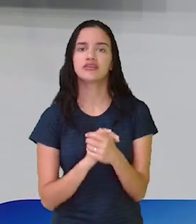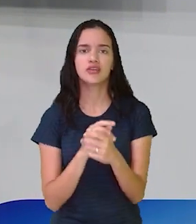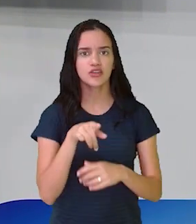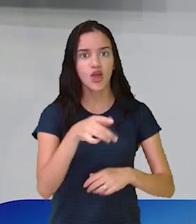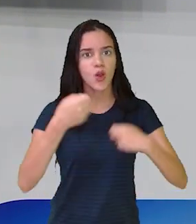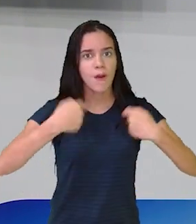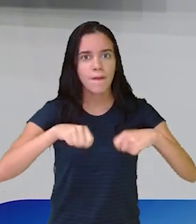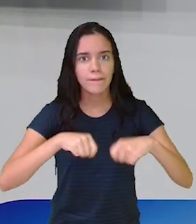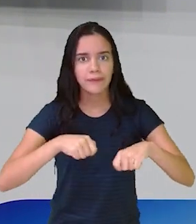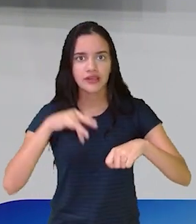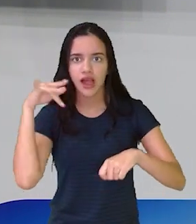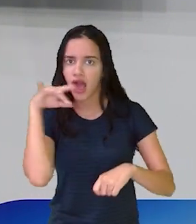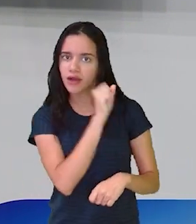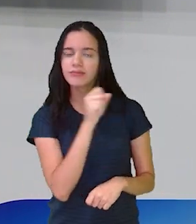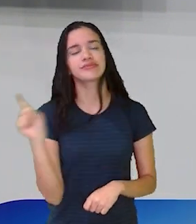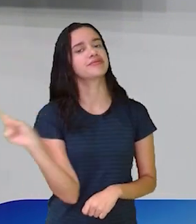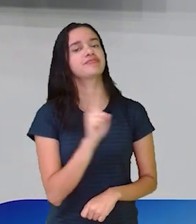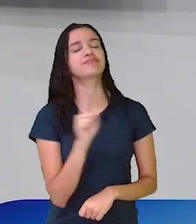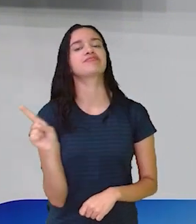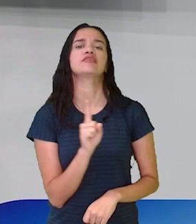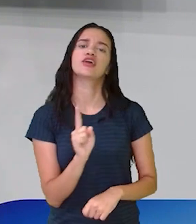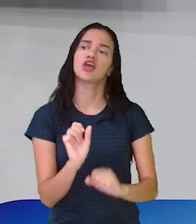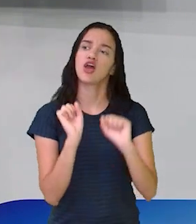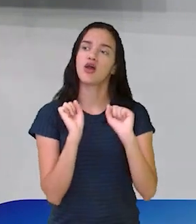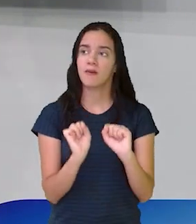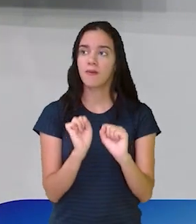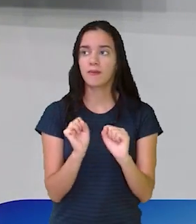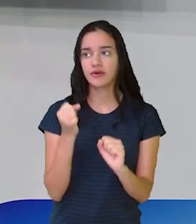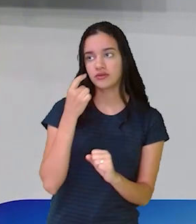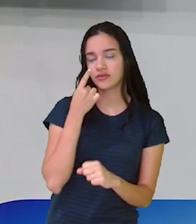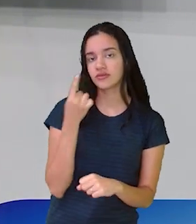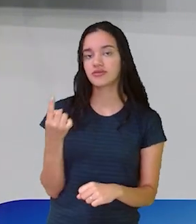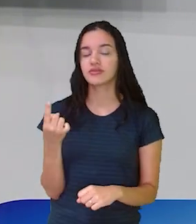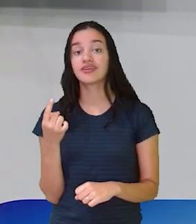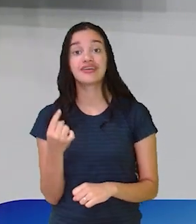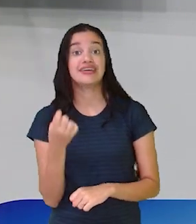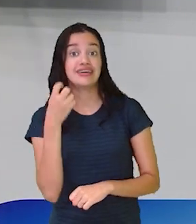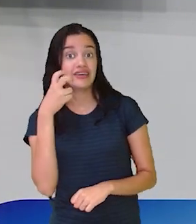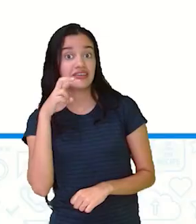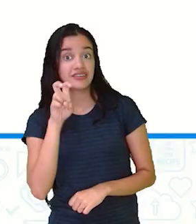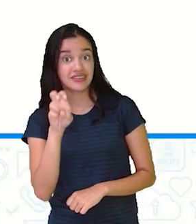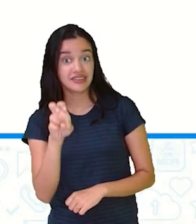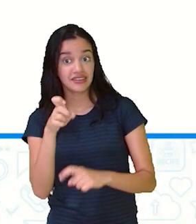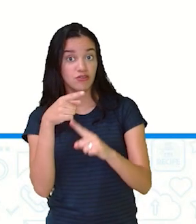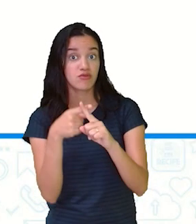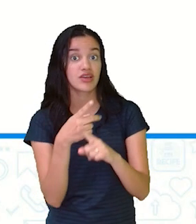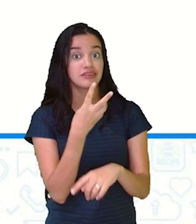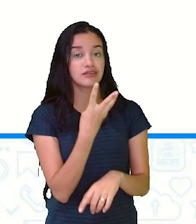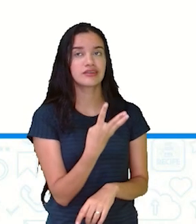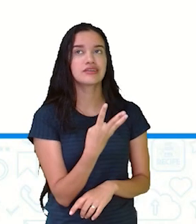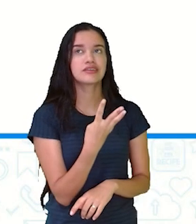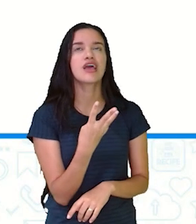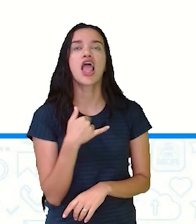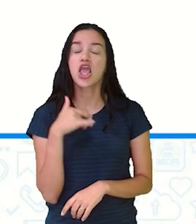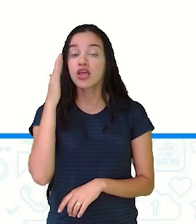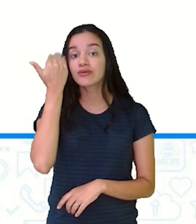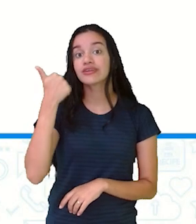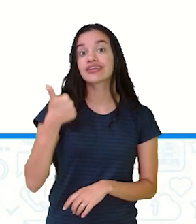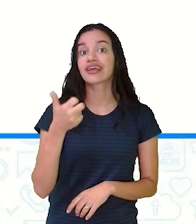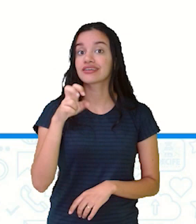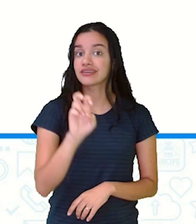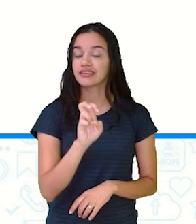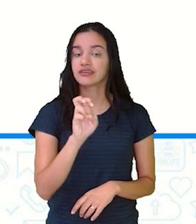não precisa fazer apressado. Você pode fazer, ó, 5 vezes 3. Eita, 5 vezes 3 eu sei que é